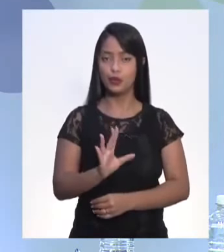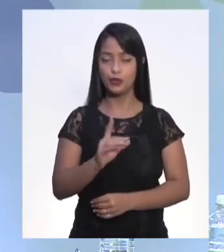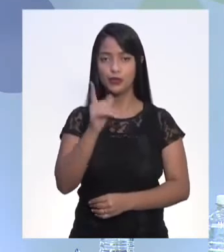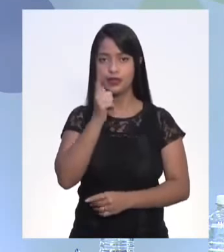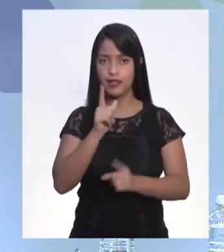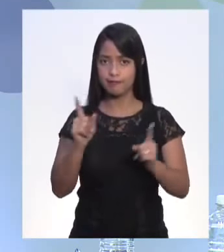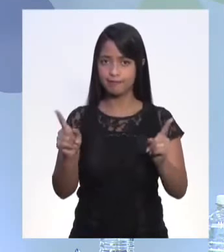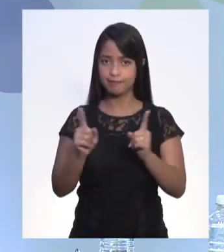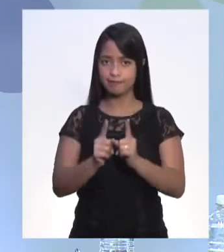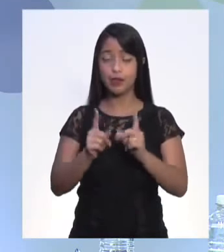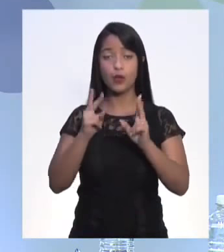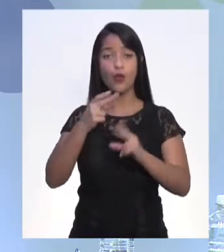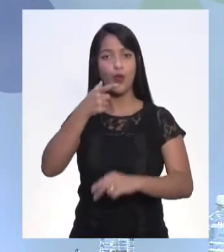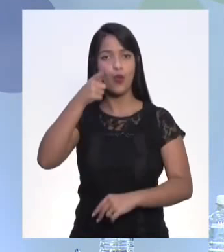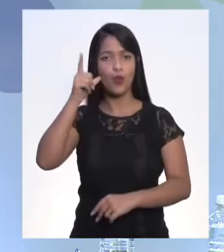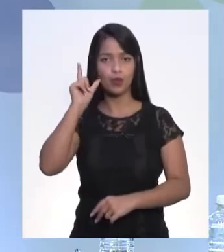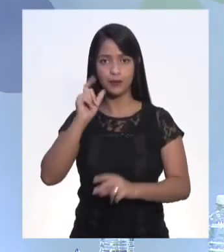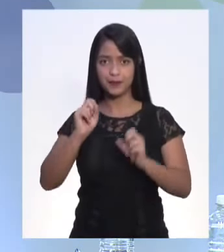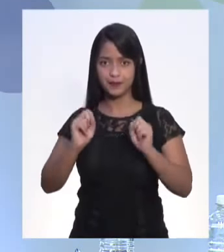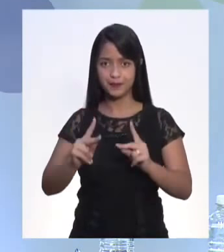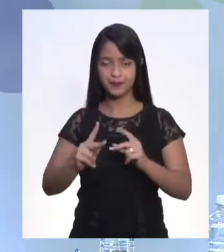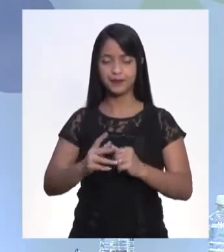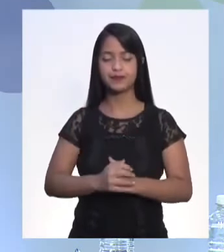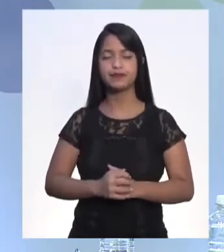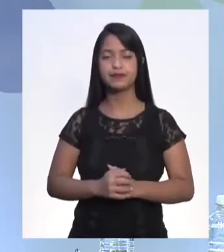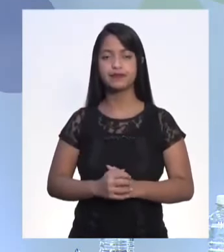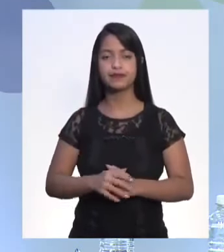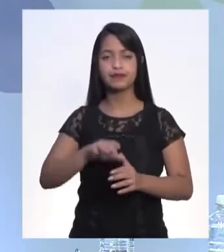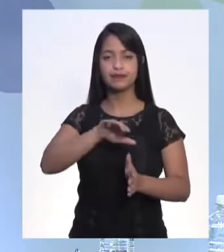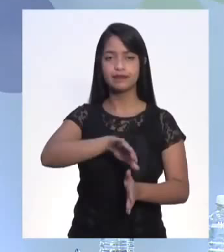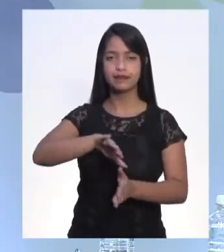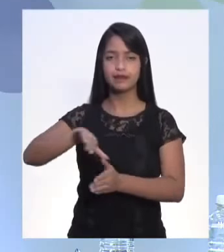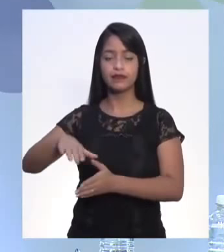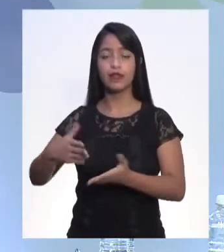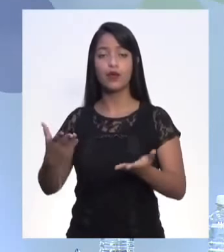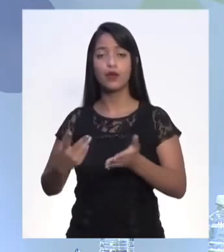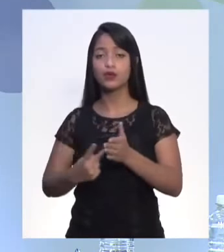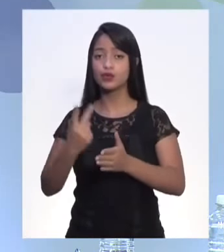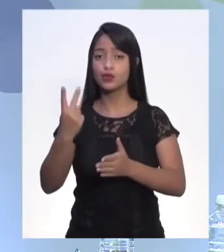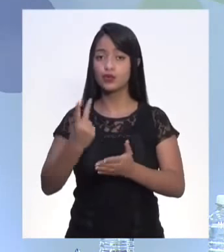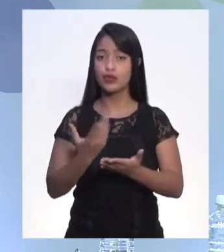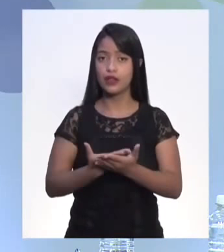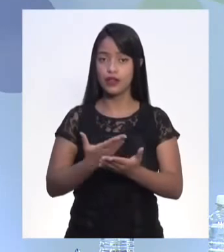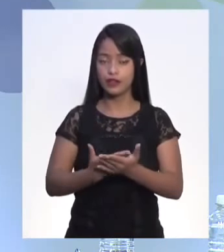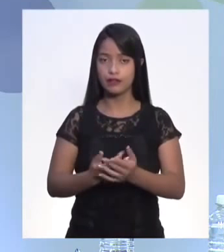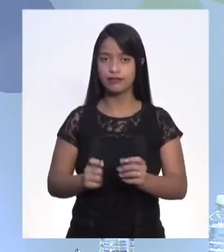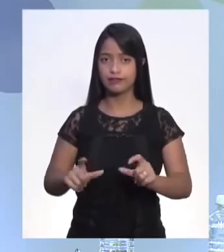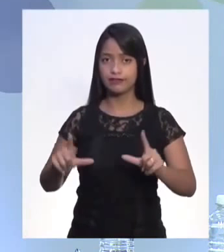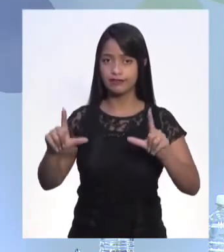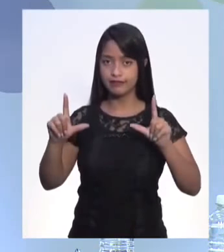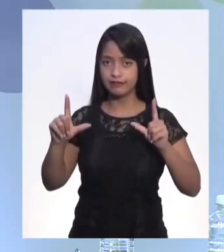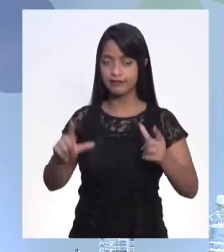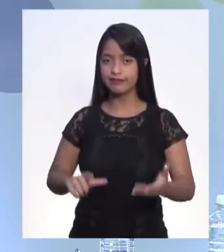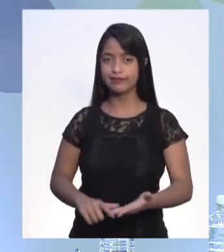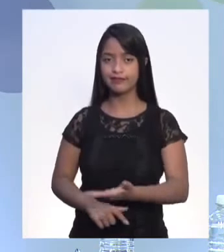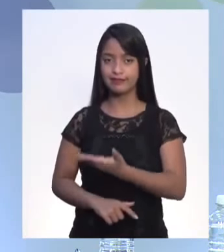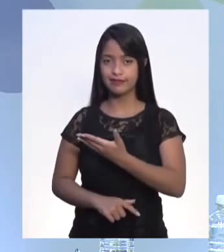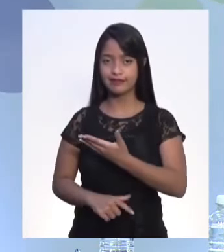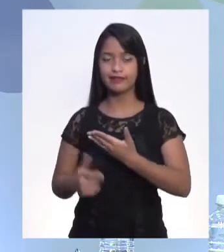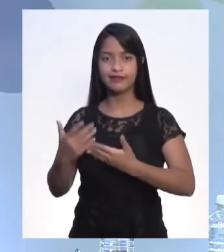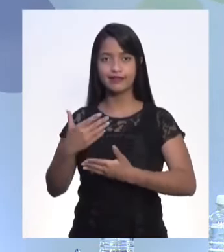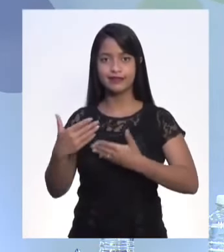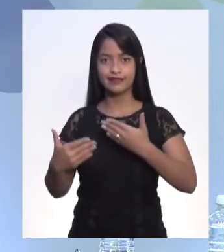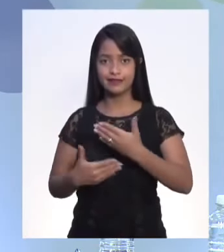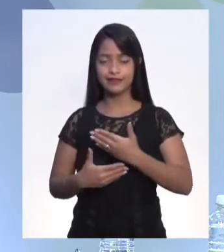material tudo bem sequência de atividades um a a parte 2 a segunda aula é o que vai aparecer para vocês aí na próxima